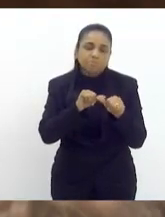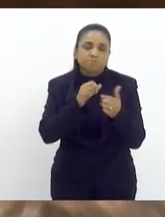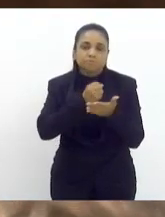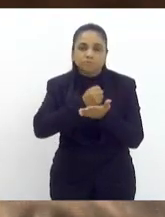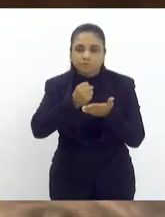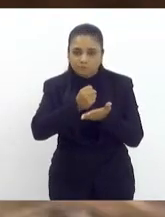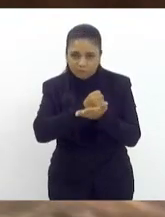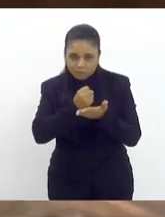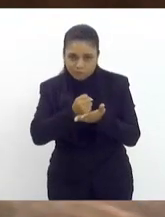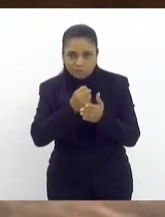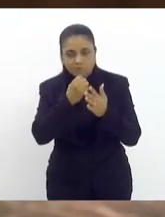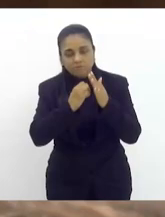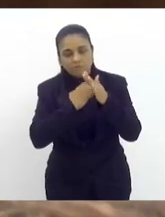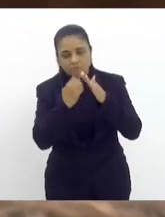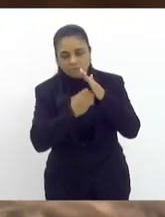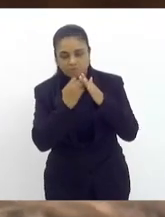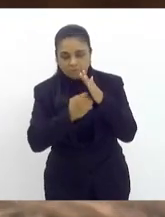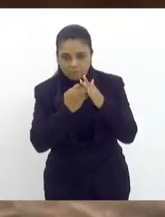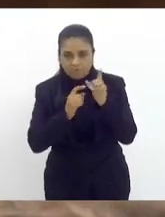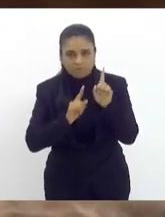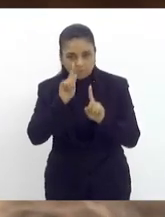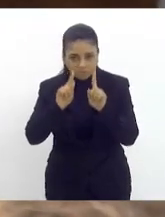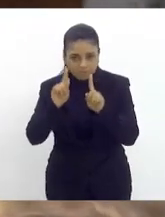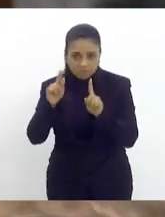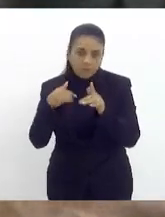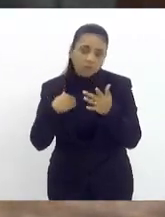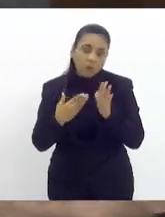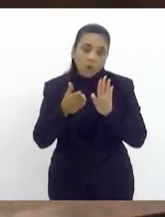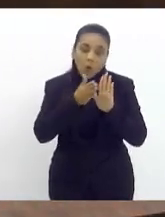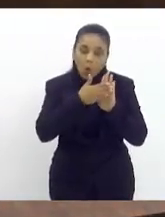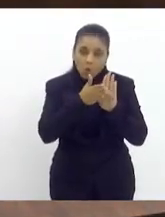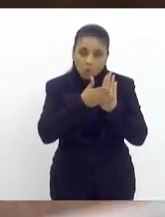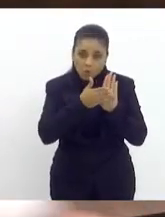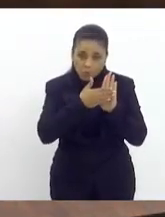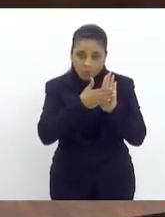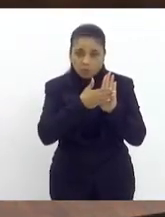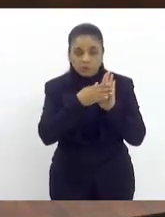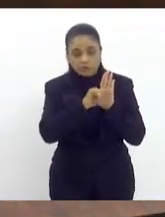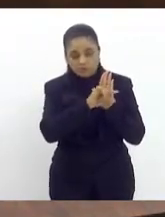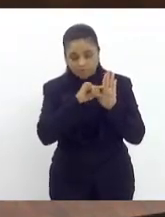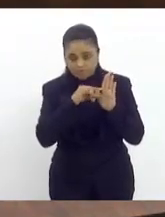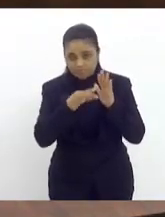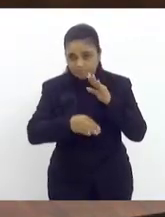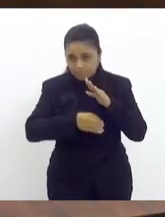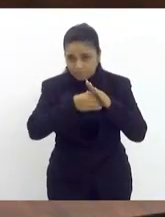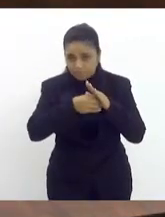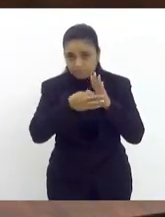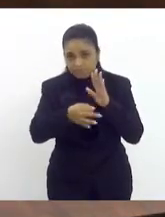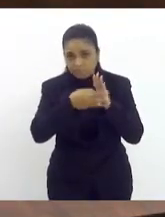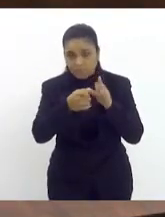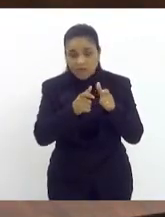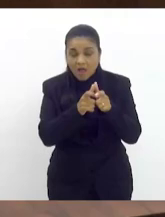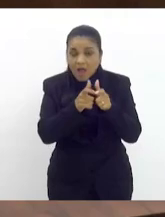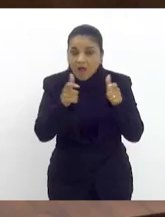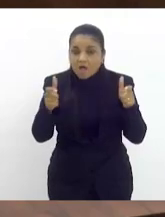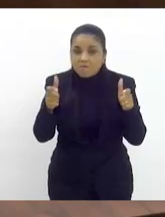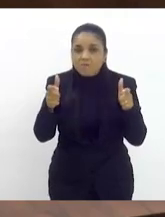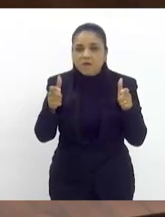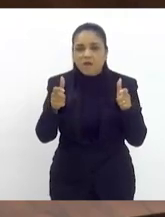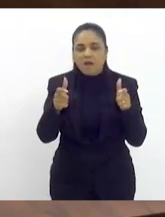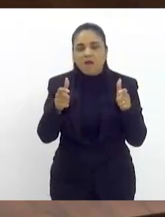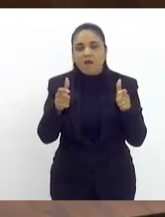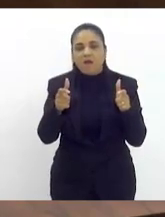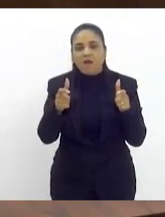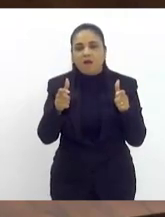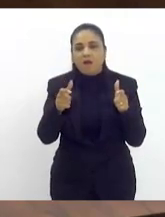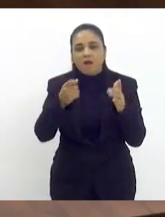que eu propus, presidente, e deputado Luiz Paulo, deputada Lucinha, foi no sentido de ampliar ainda mais o escopo